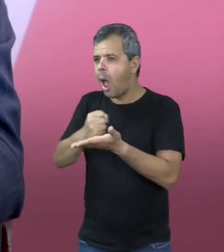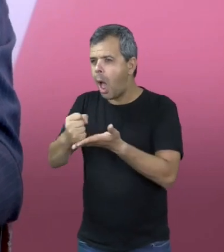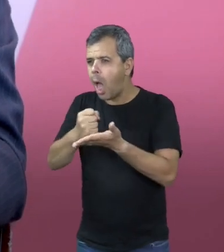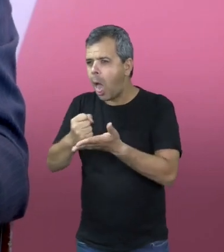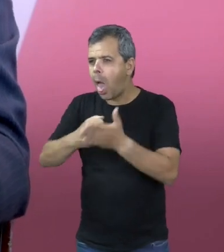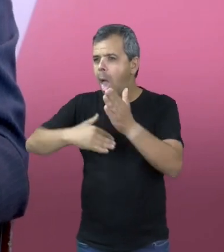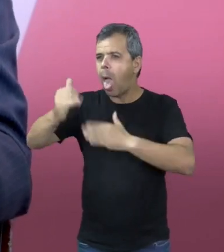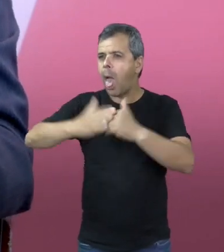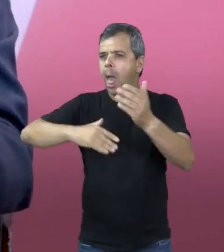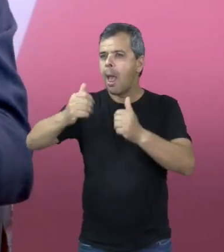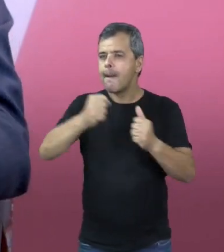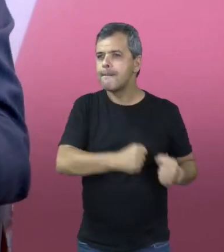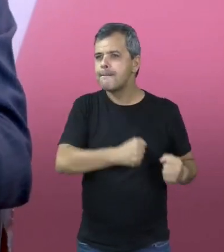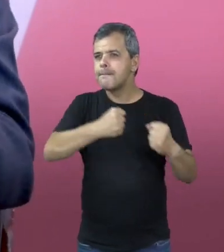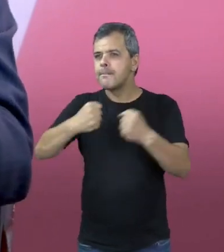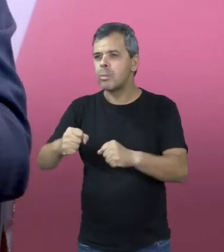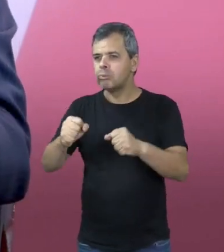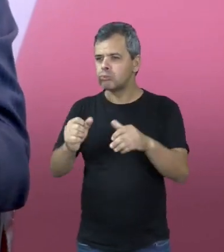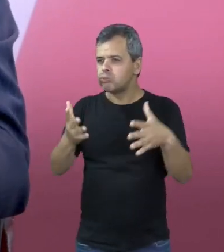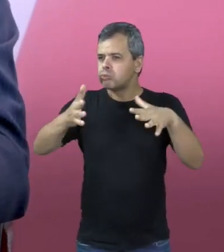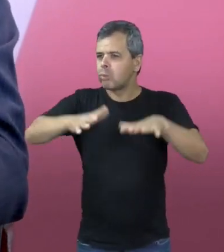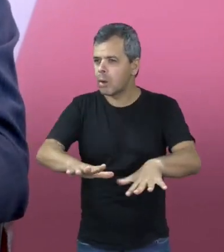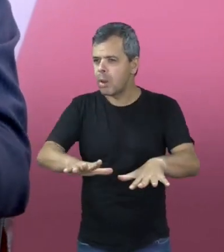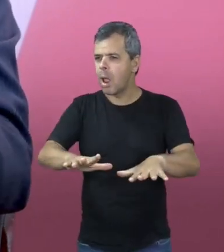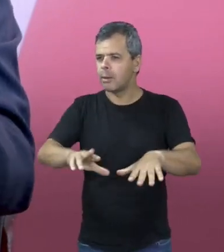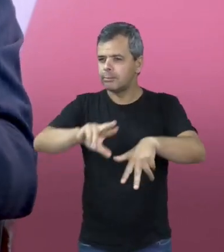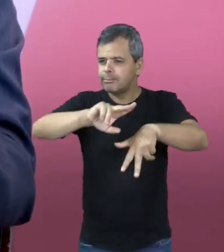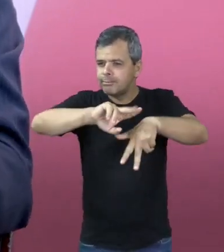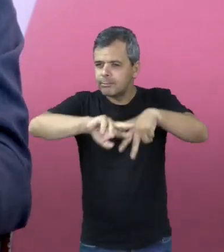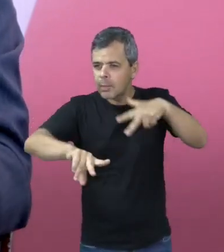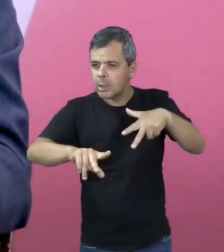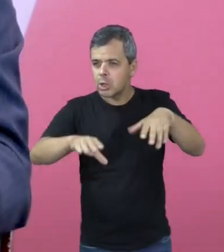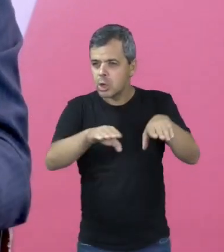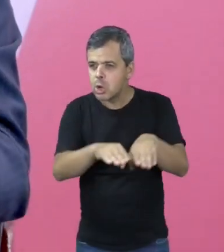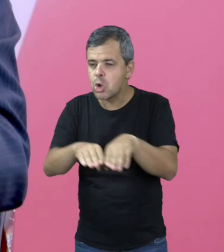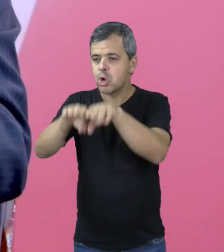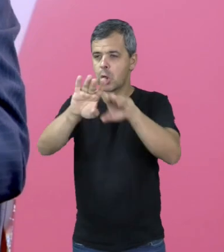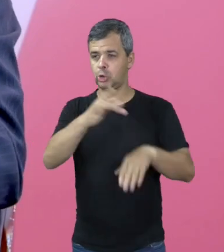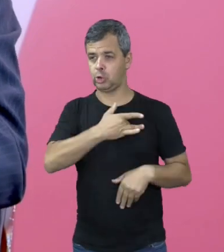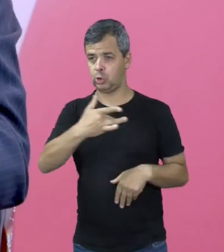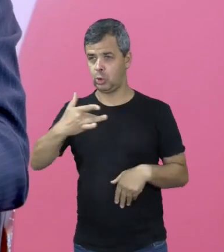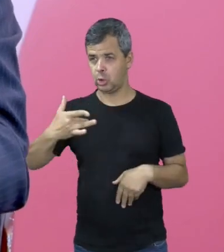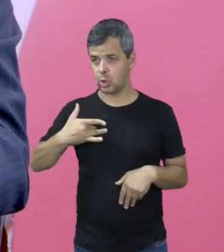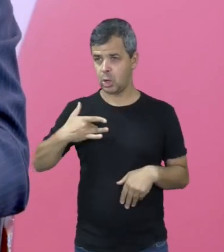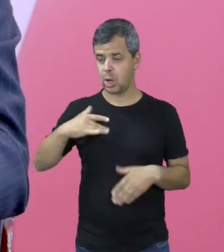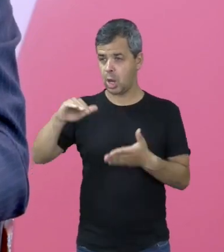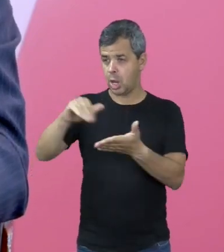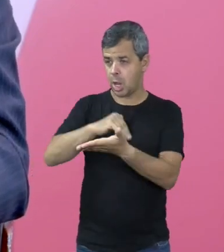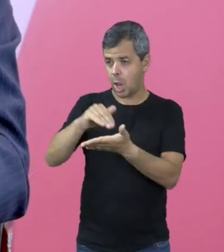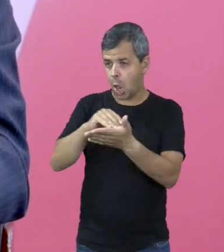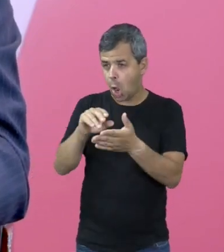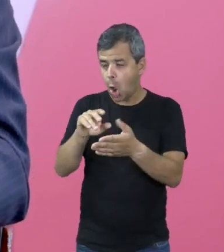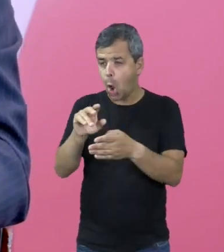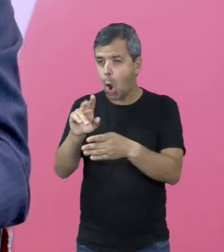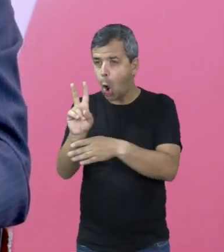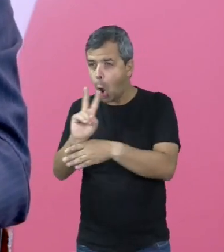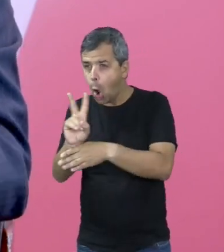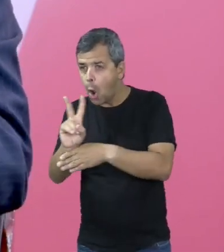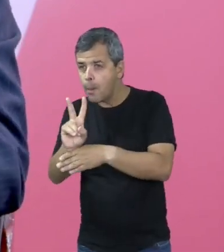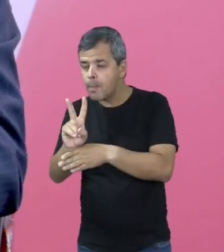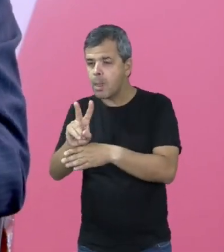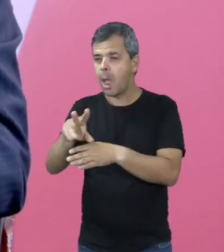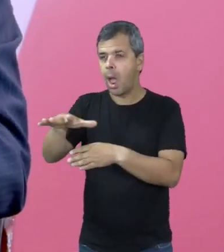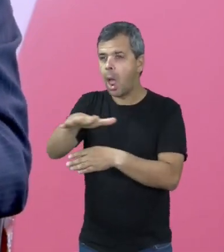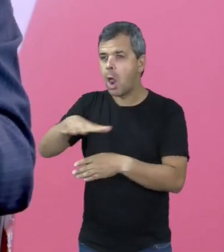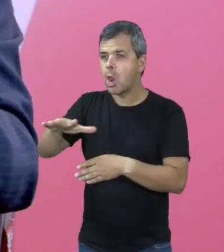e assessora de políticas de inclusão, diversidade e equidade em saúde na Secretaria de Vigilância em Saúde e